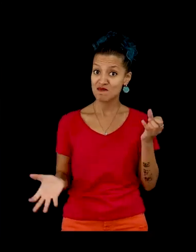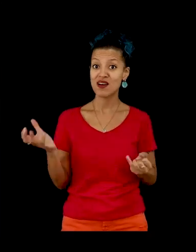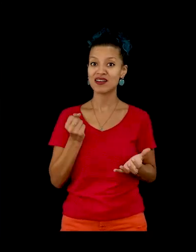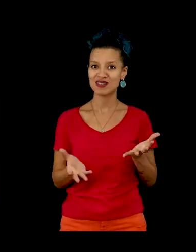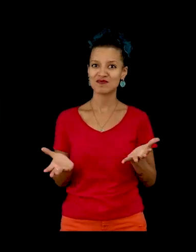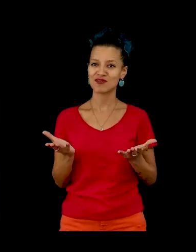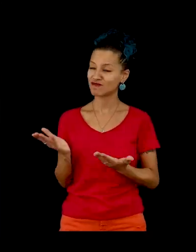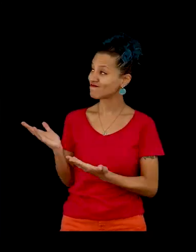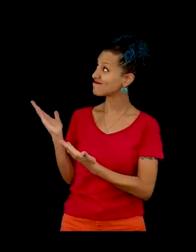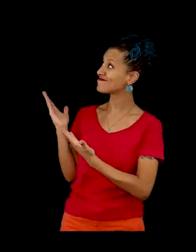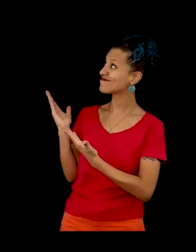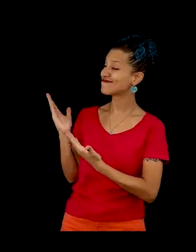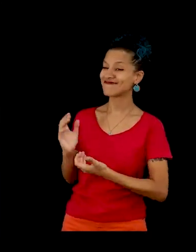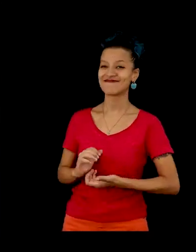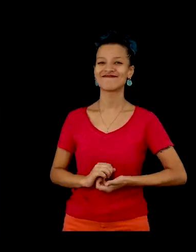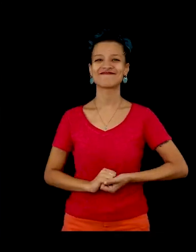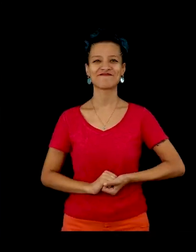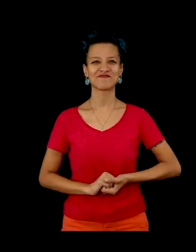Malabarismo.